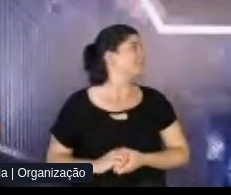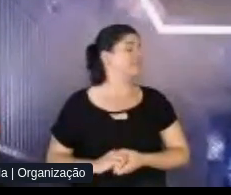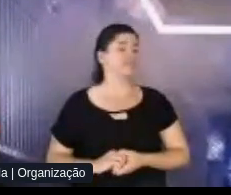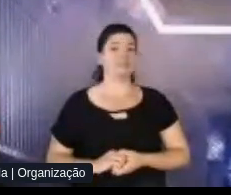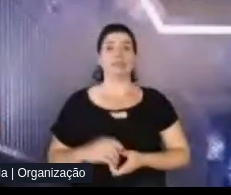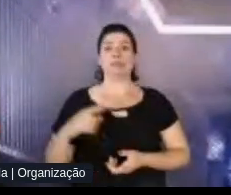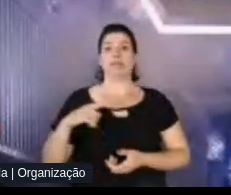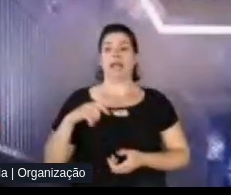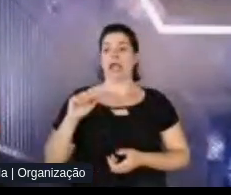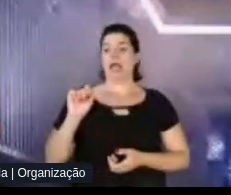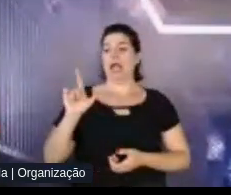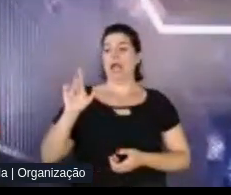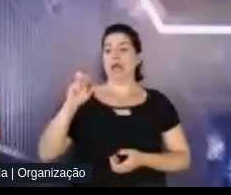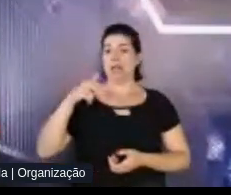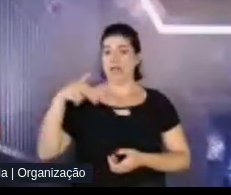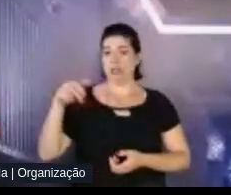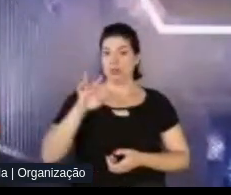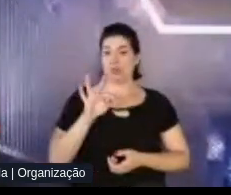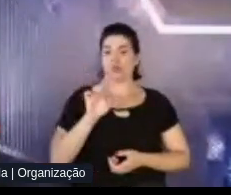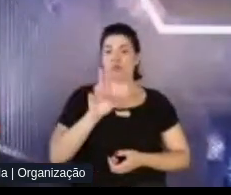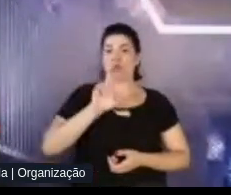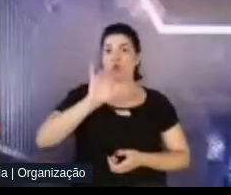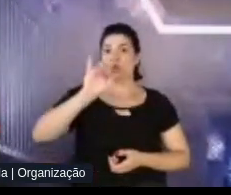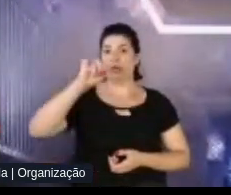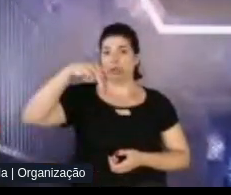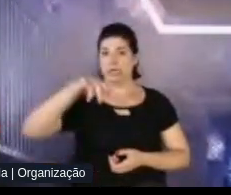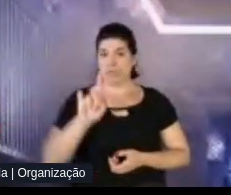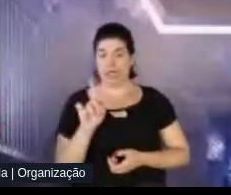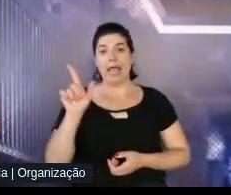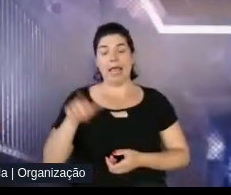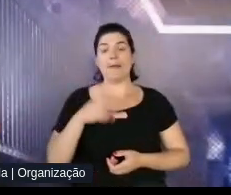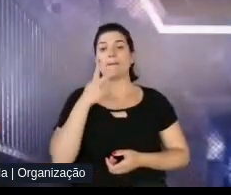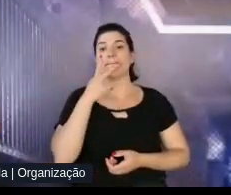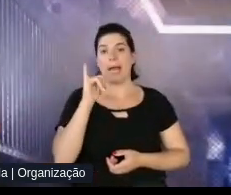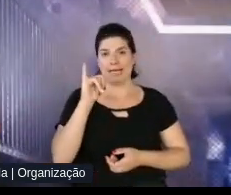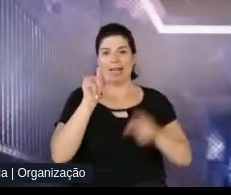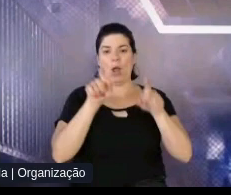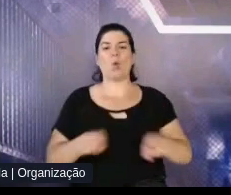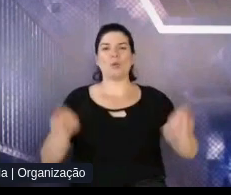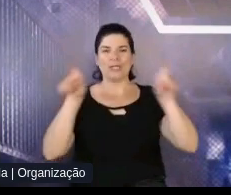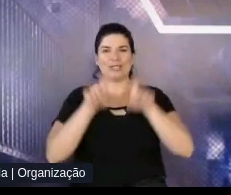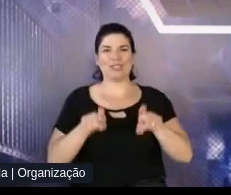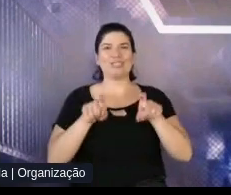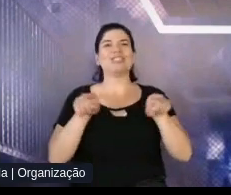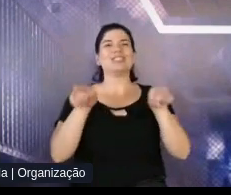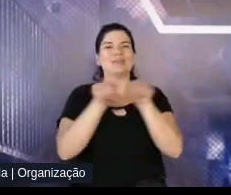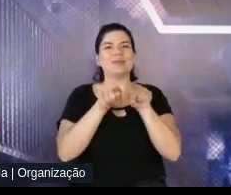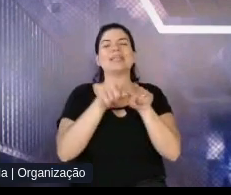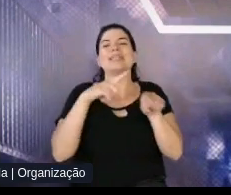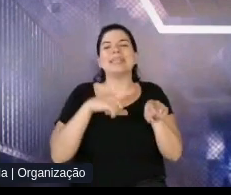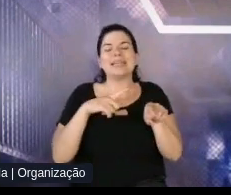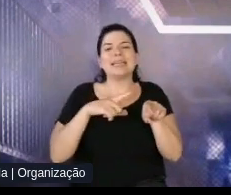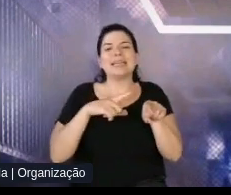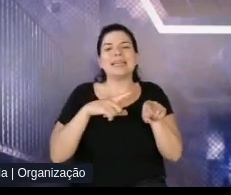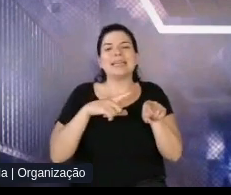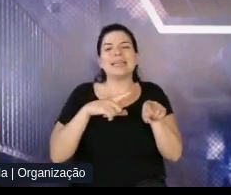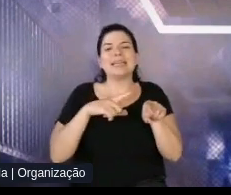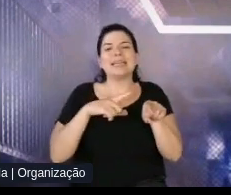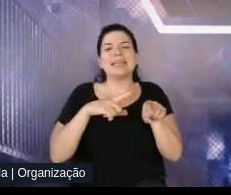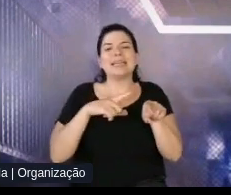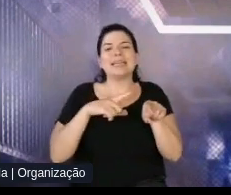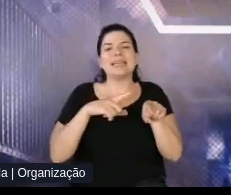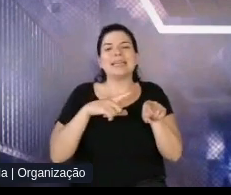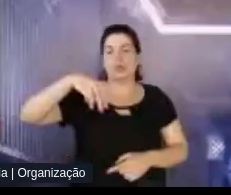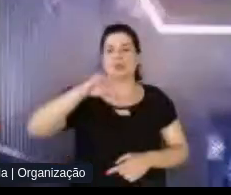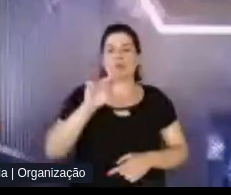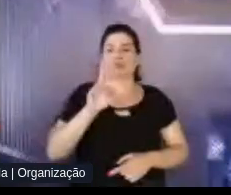Alan Turing, ele é conhecido como o pai da computação. Ele também é bastante conhecido pela máquina de Turing. Depois a gente tem o von